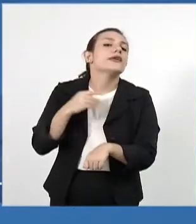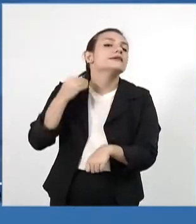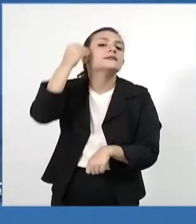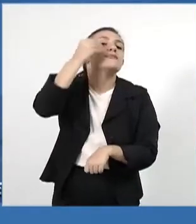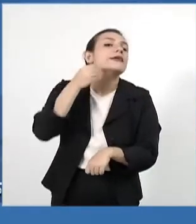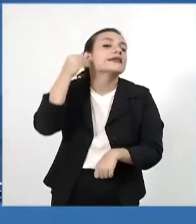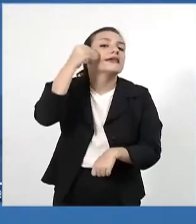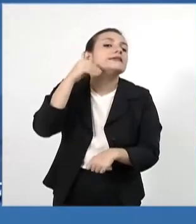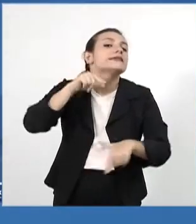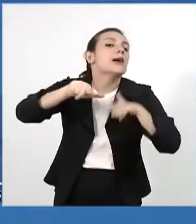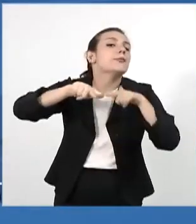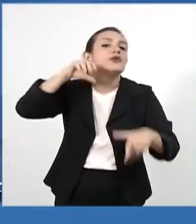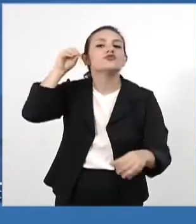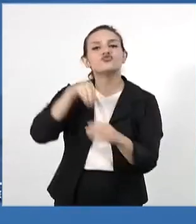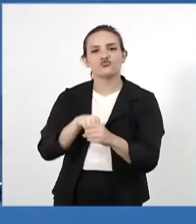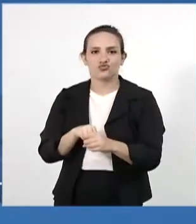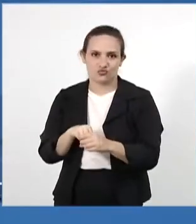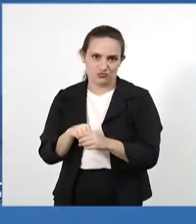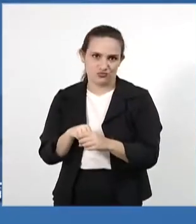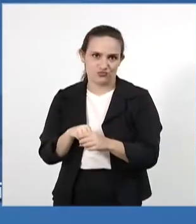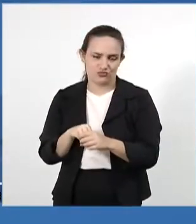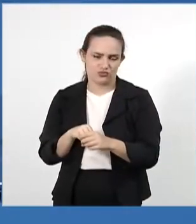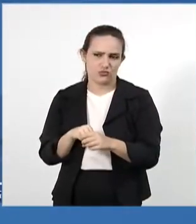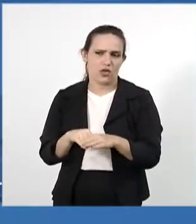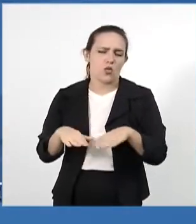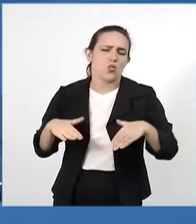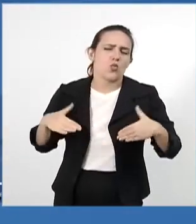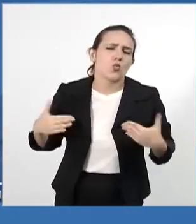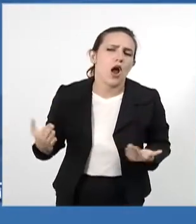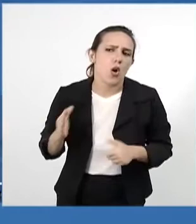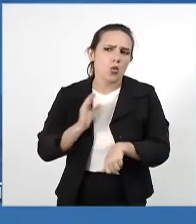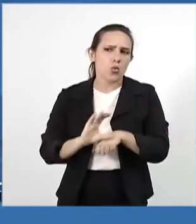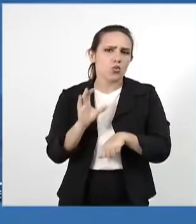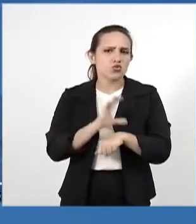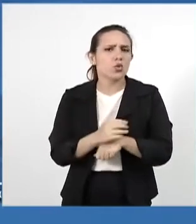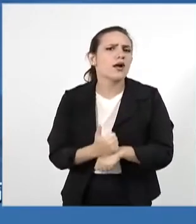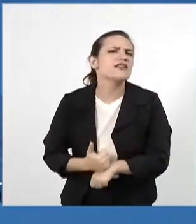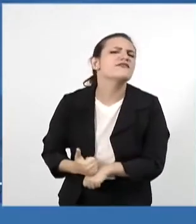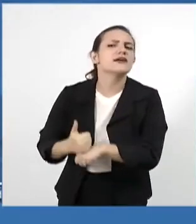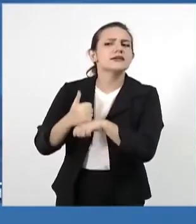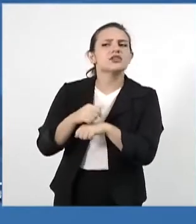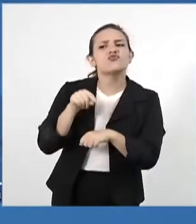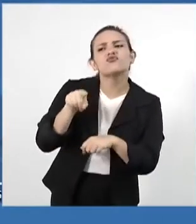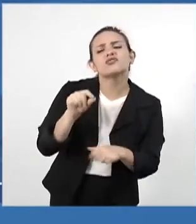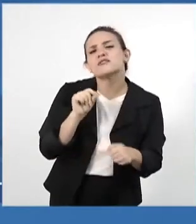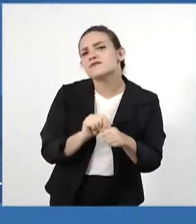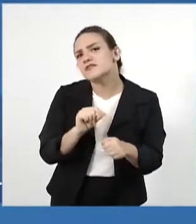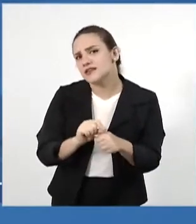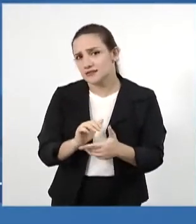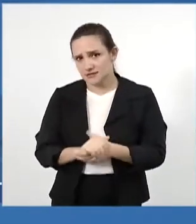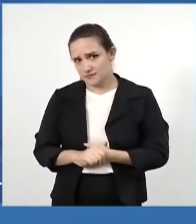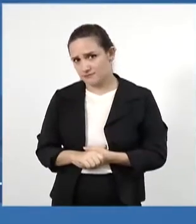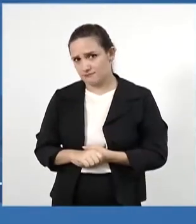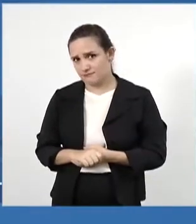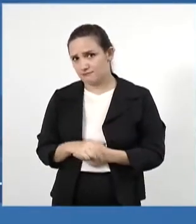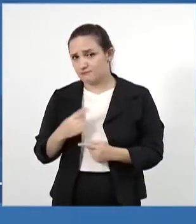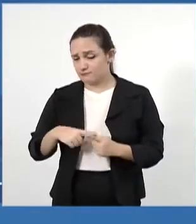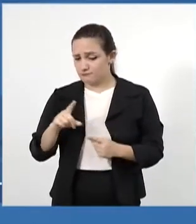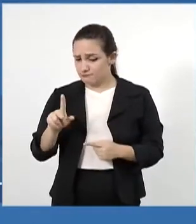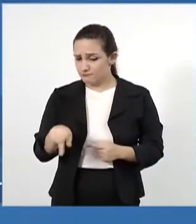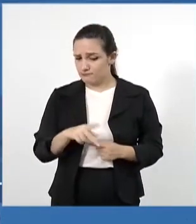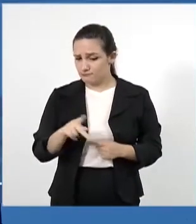A qualificação que essa pessoa recebeu das instituições ao longo do tempo que ela atuou lá, né, como